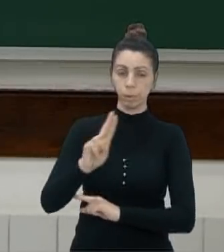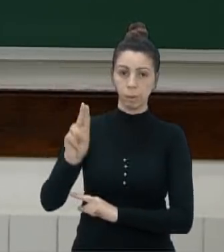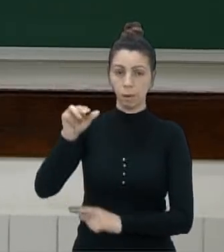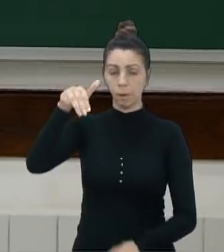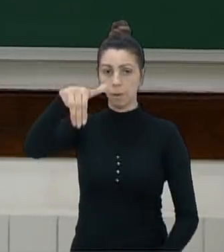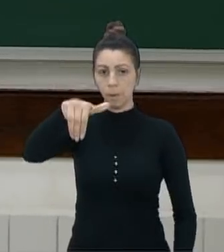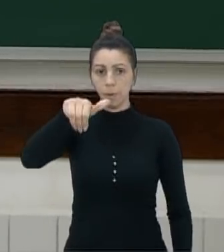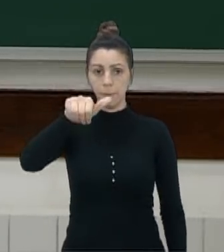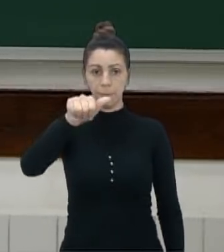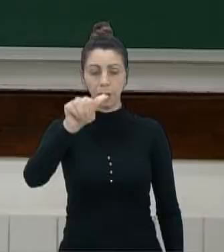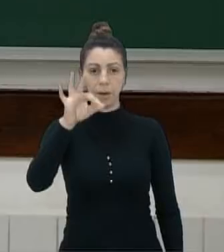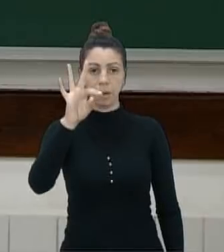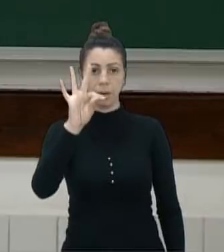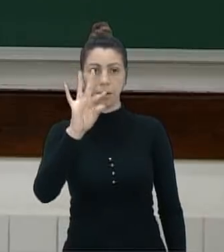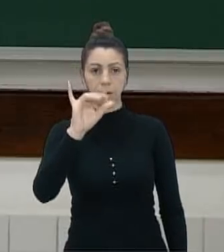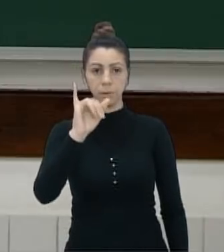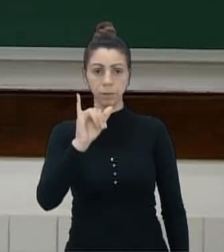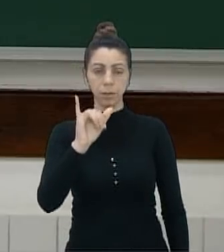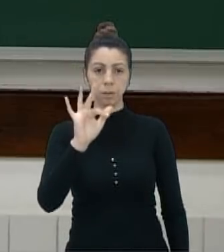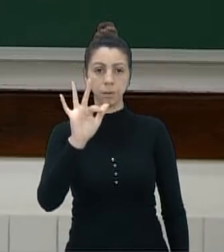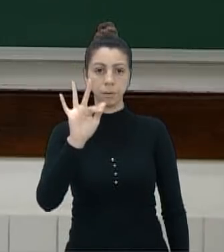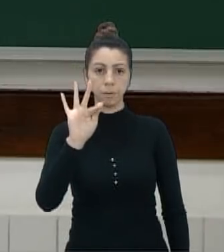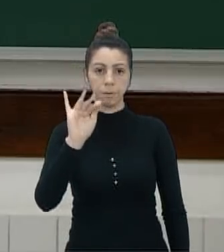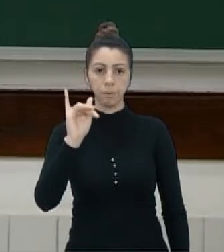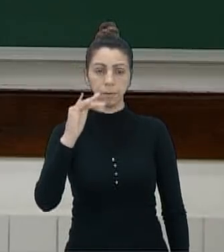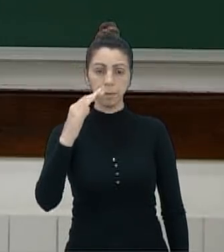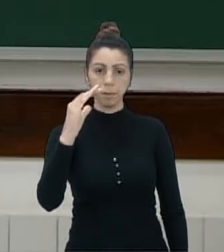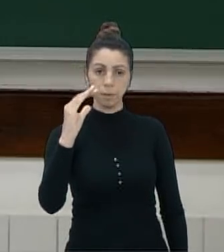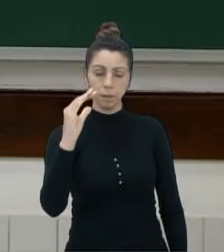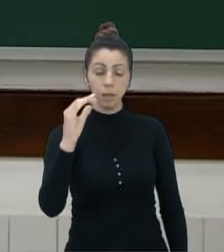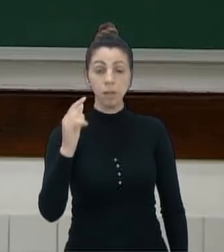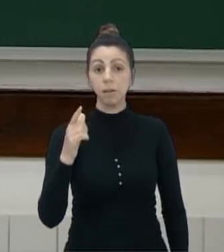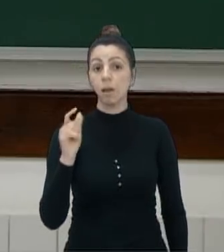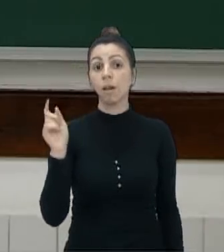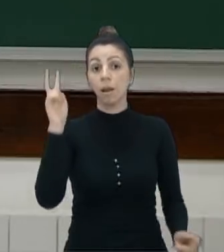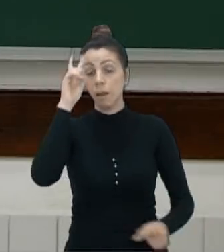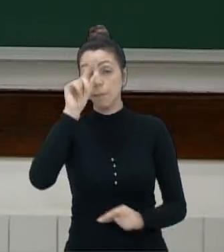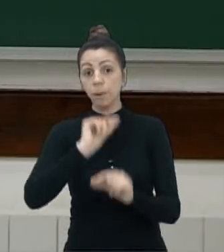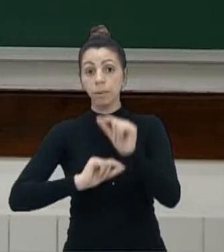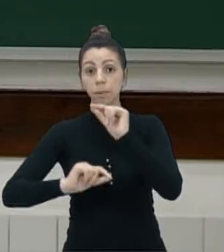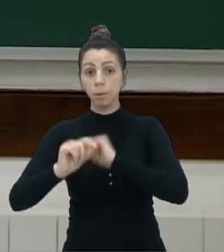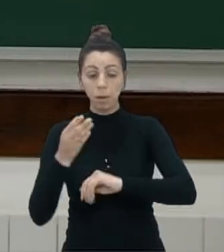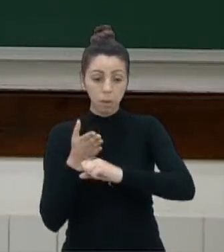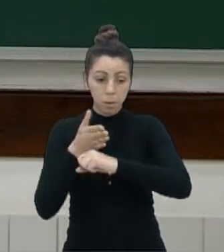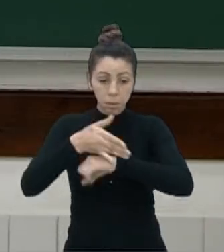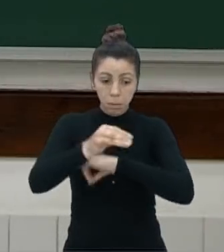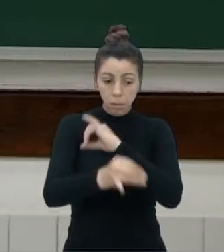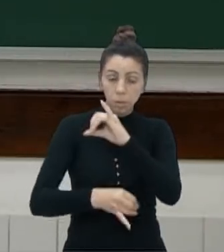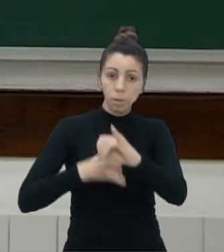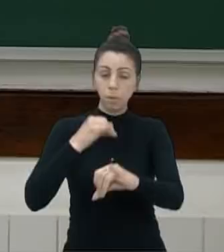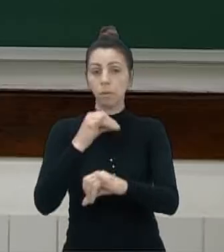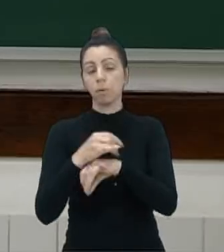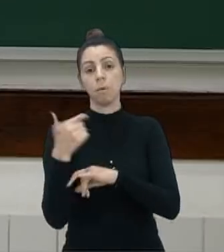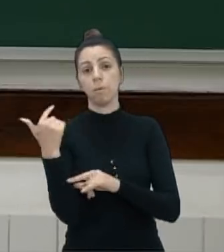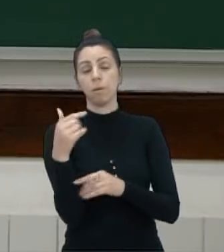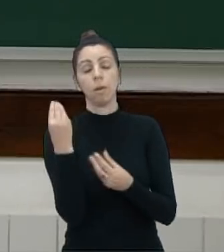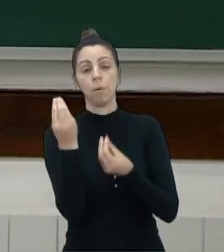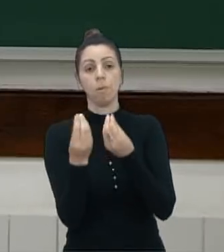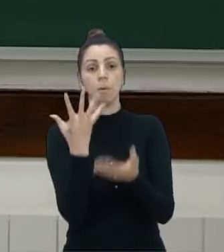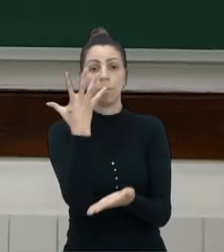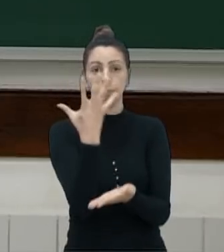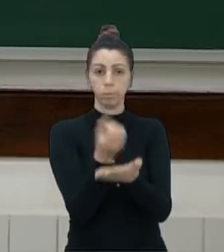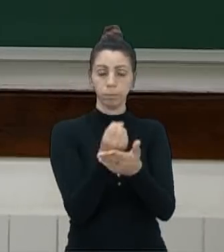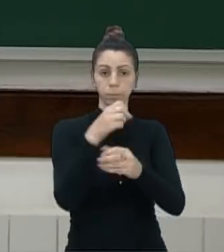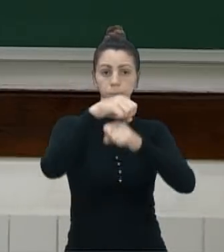ferramenta chamada Matific. Lembrando, quem não tem acesso aí ao site ou não tem como baixar